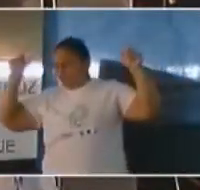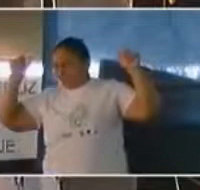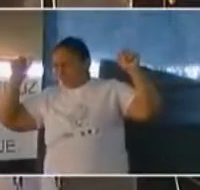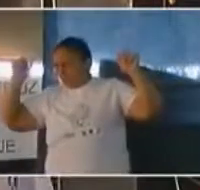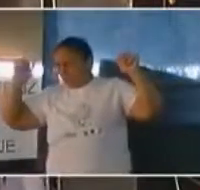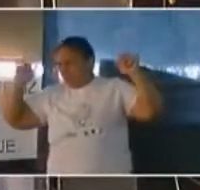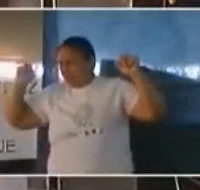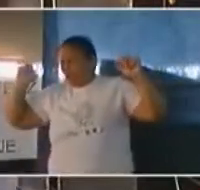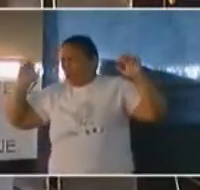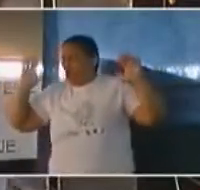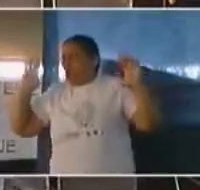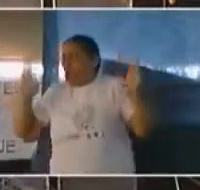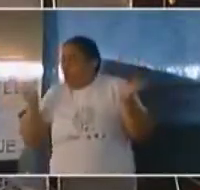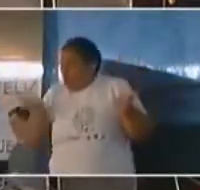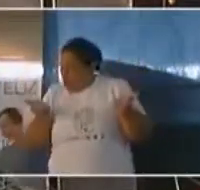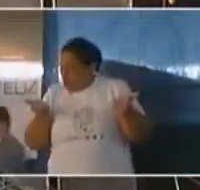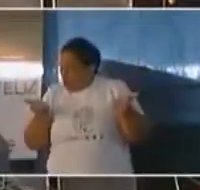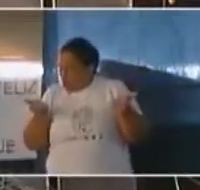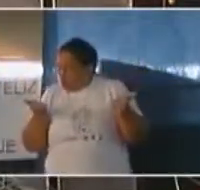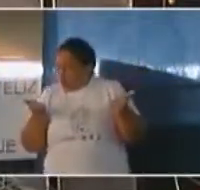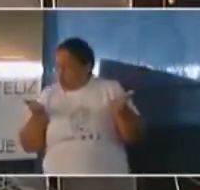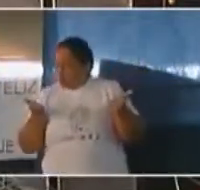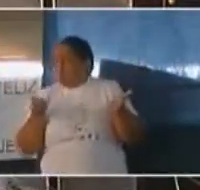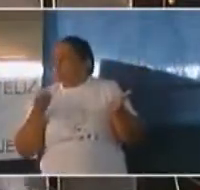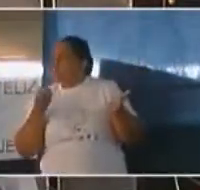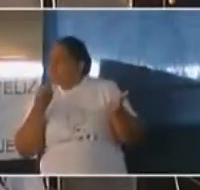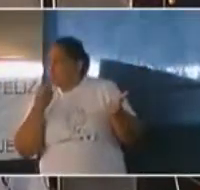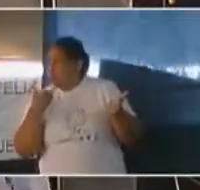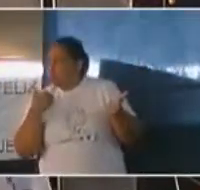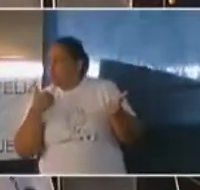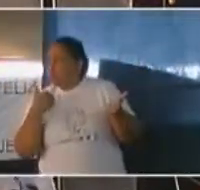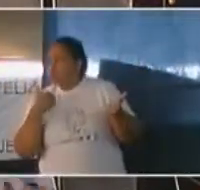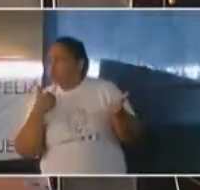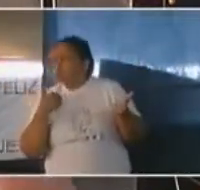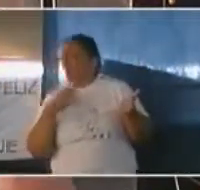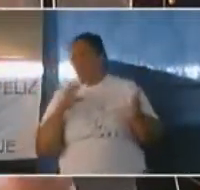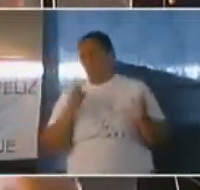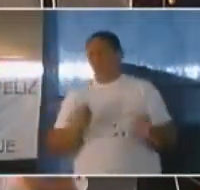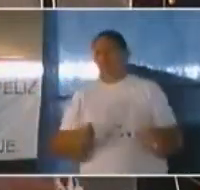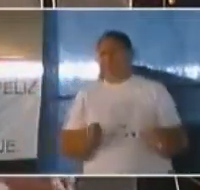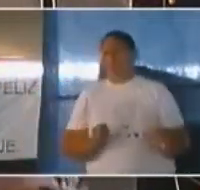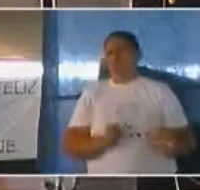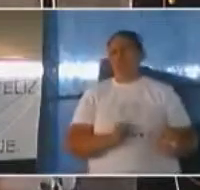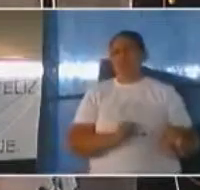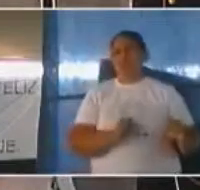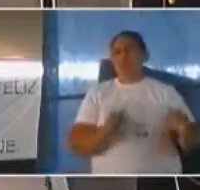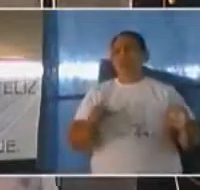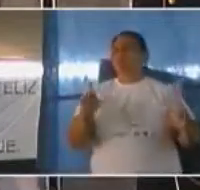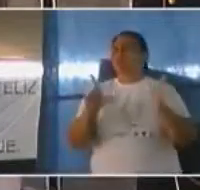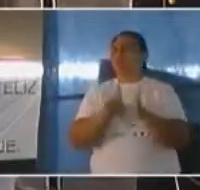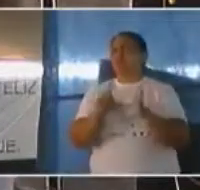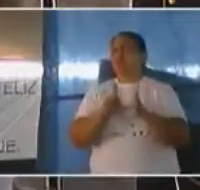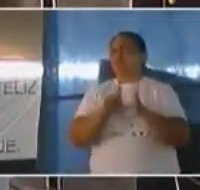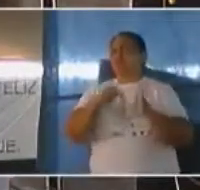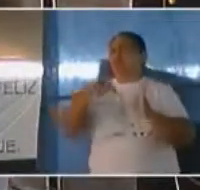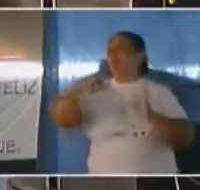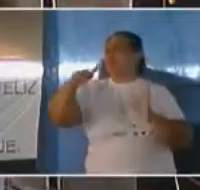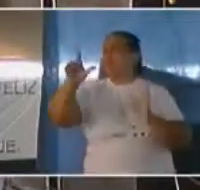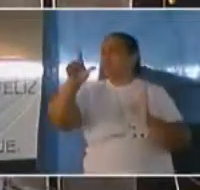possível um luterano também ir para ir para o candomblé. E teve gente que entendeu que a